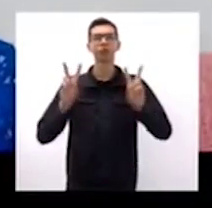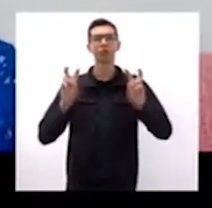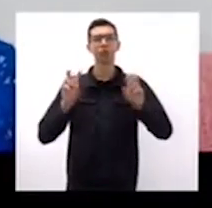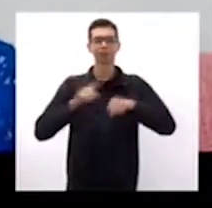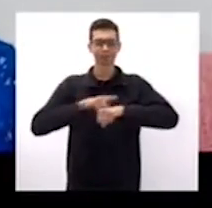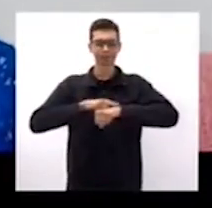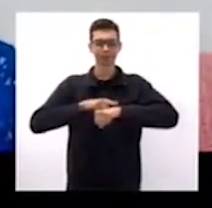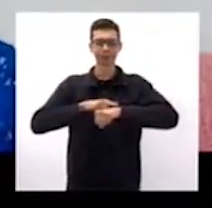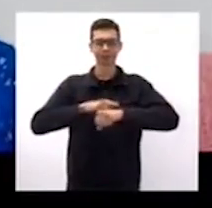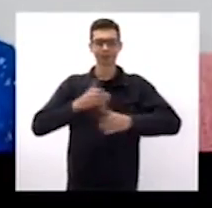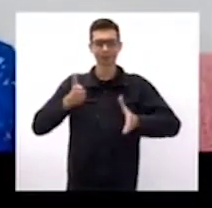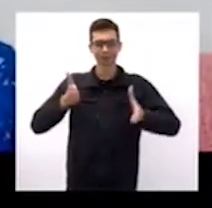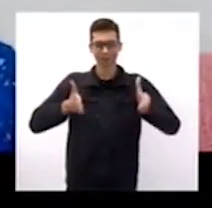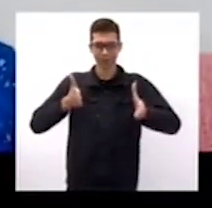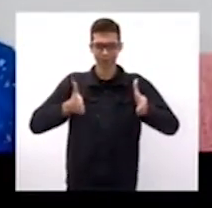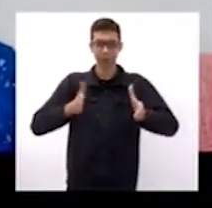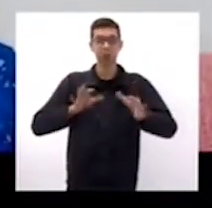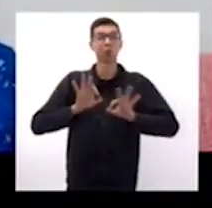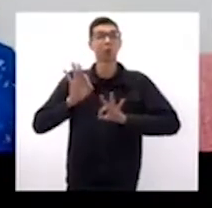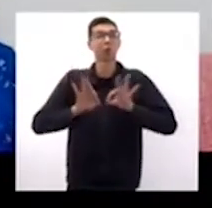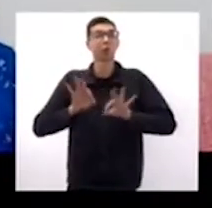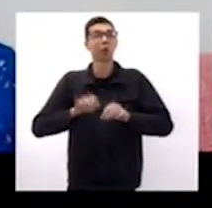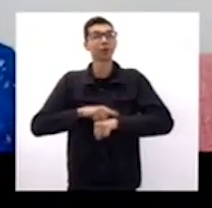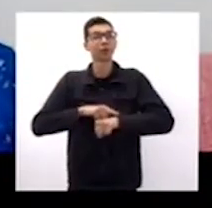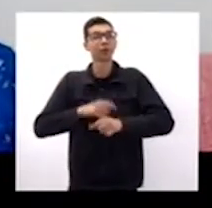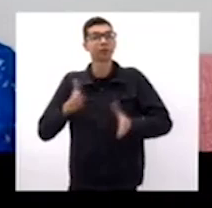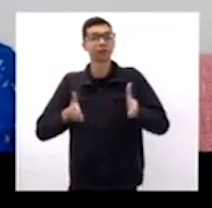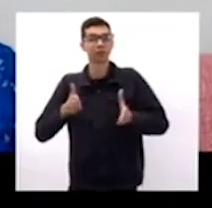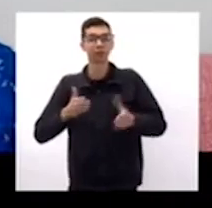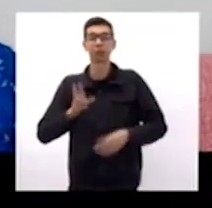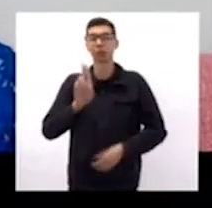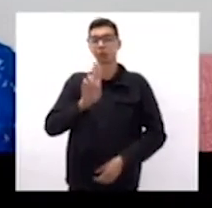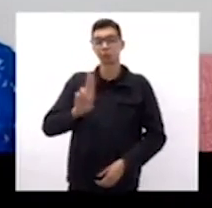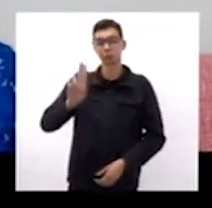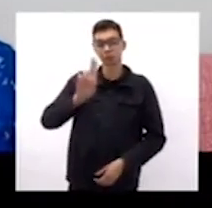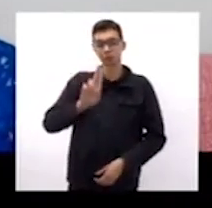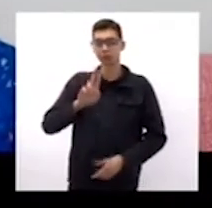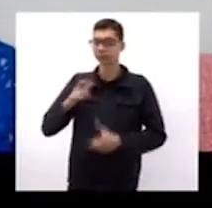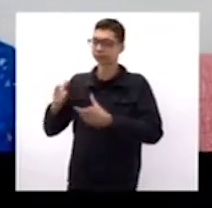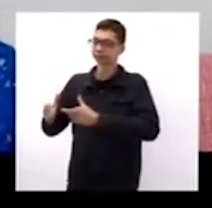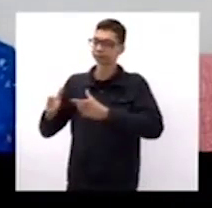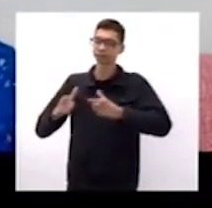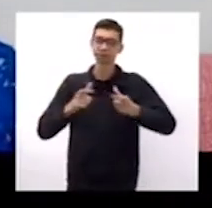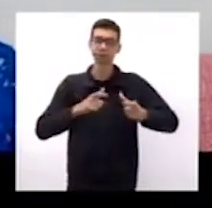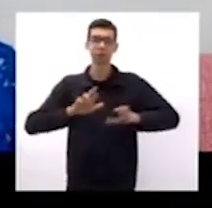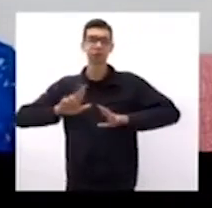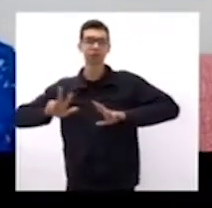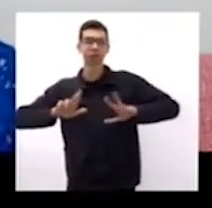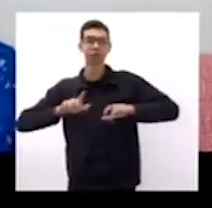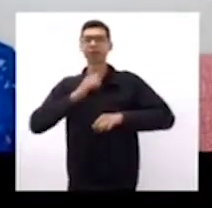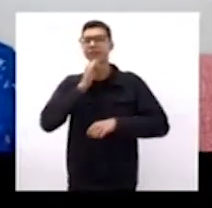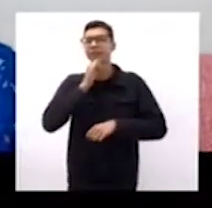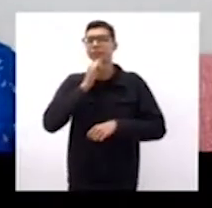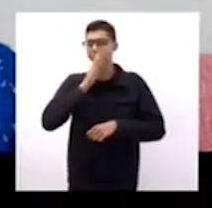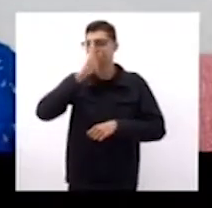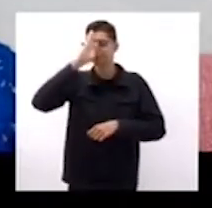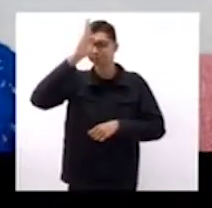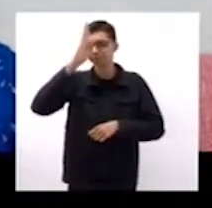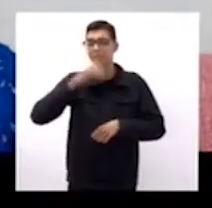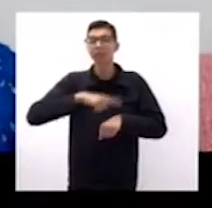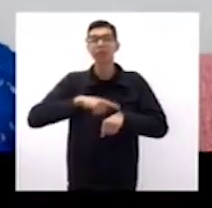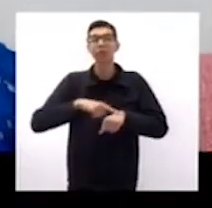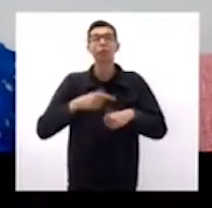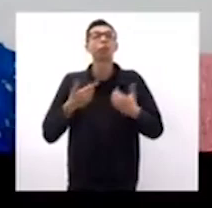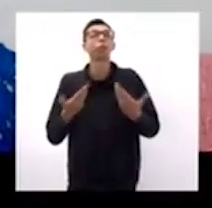a organização do tempo para a utilização de diferentes espaços é primordial. Quanto tempo eu vou permitir que o meu